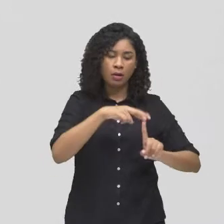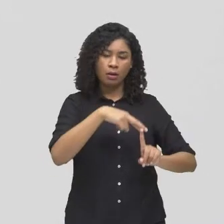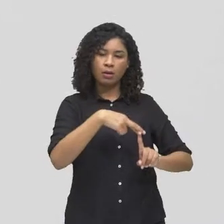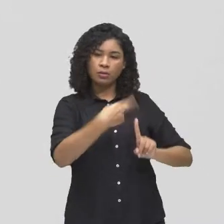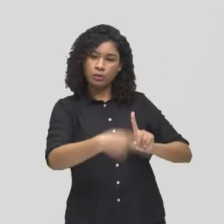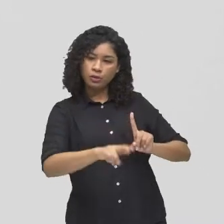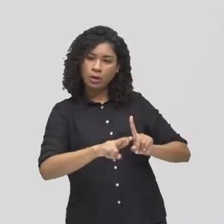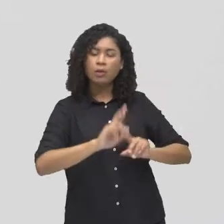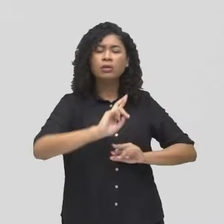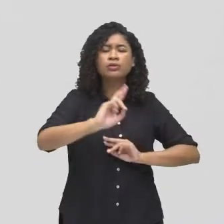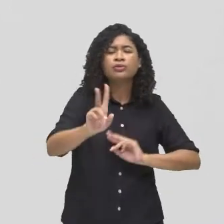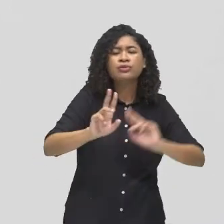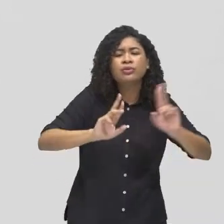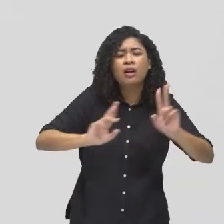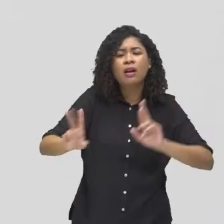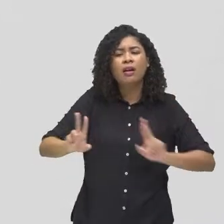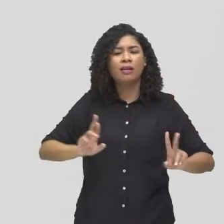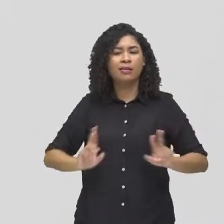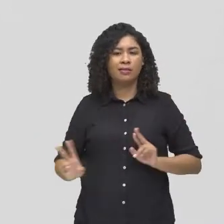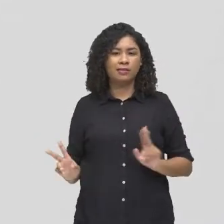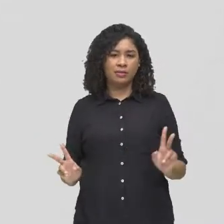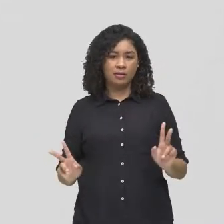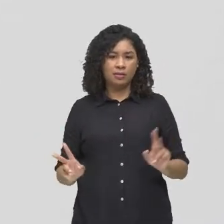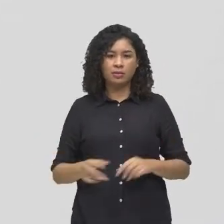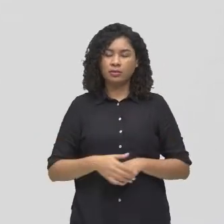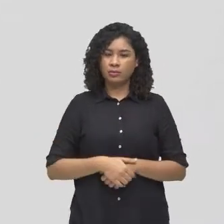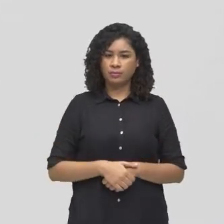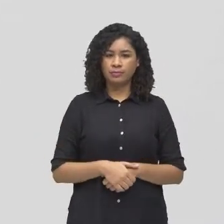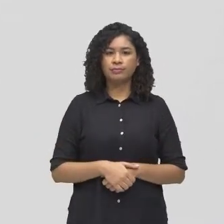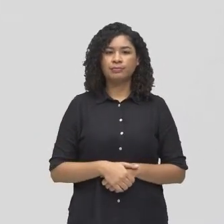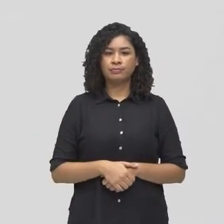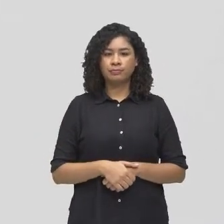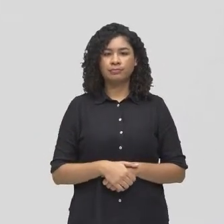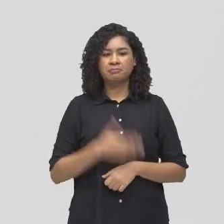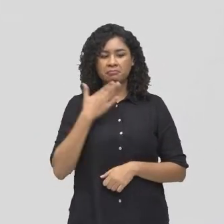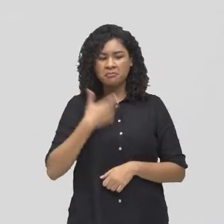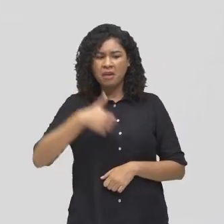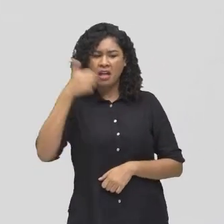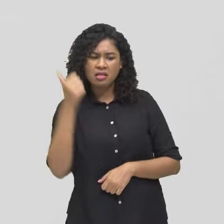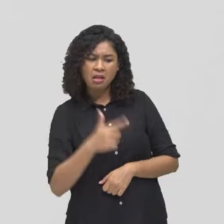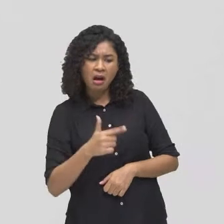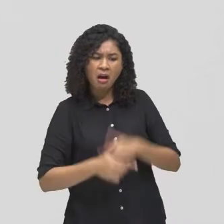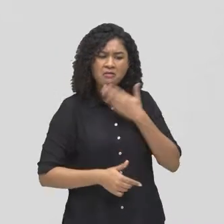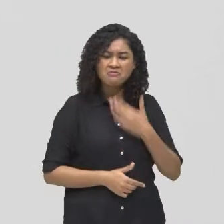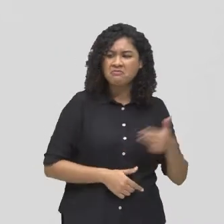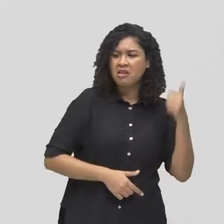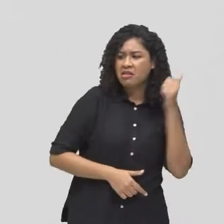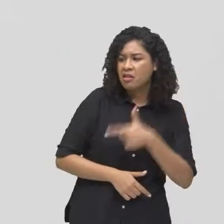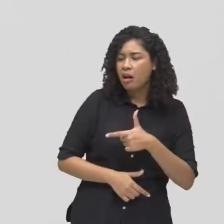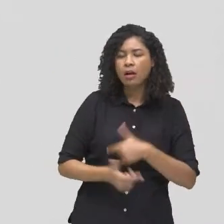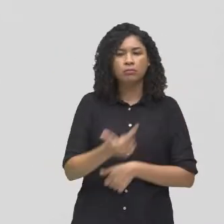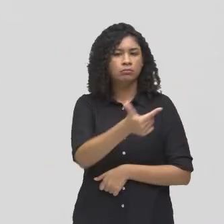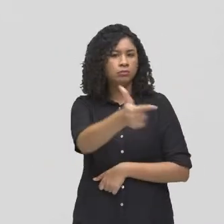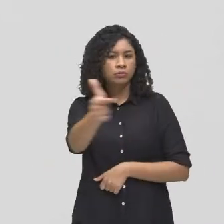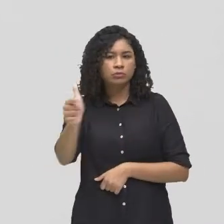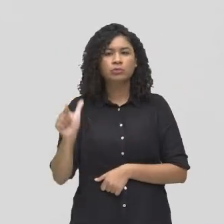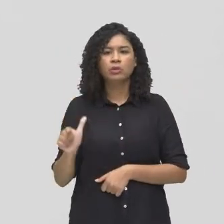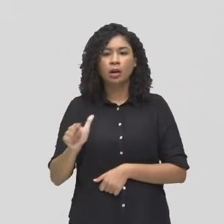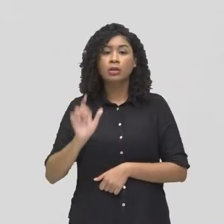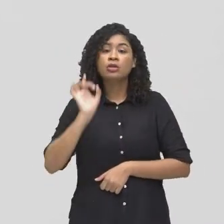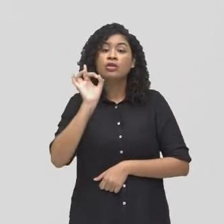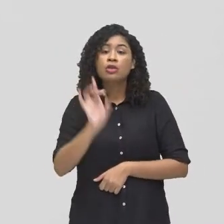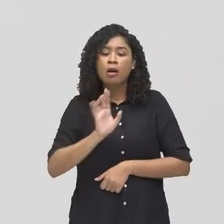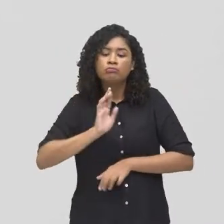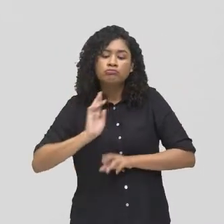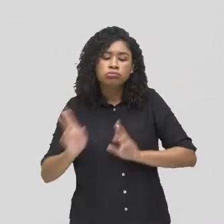diferentes. Não existe cultura superior ou inferior, melhor ou pior, mas sim culturas diferentes e religiões diferentes.